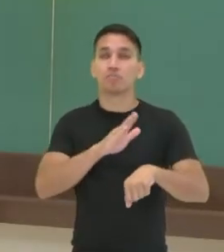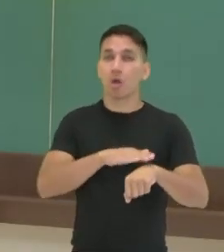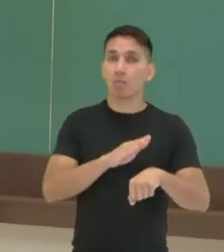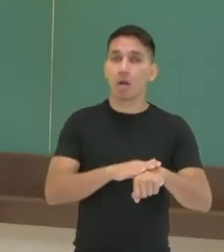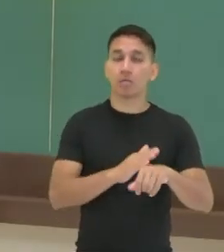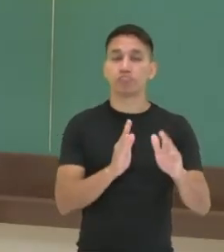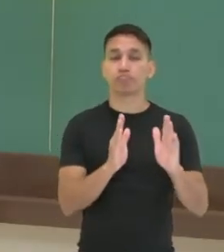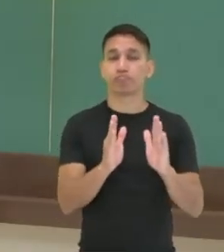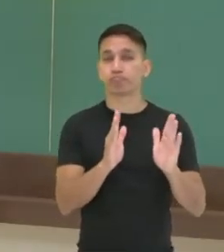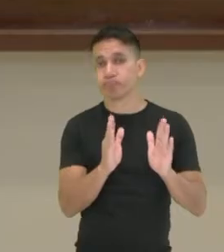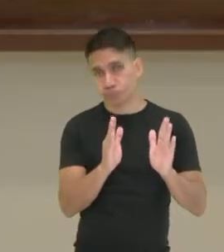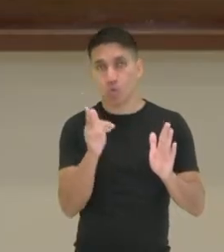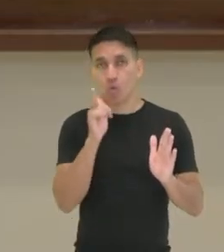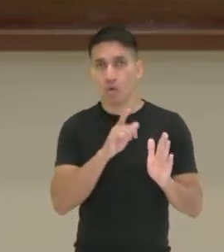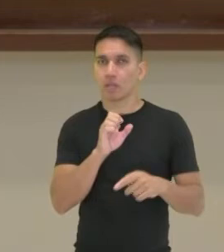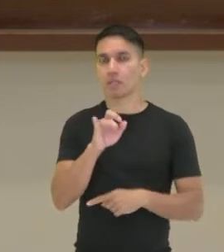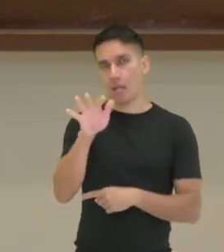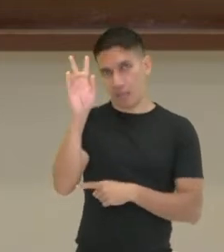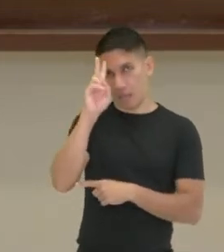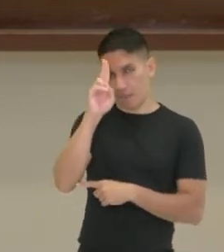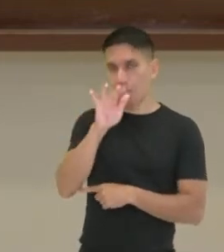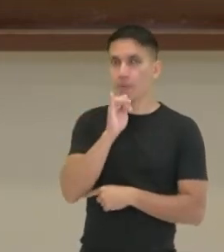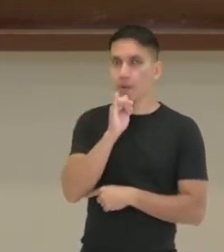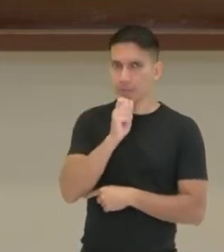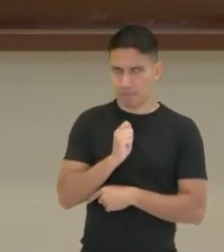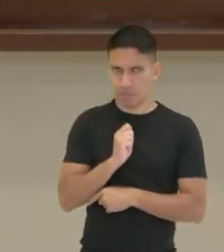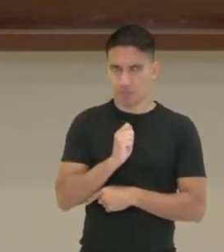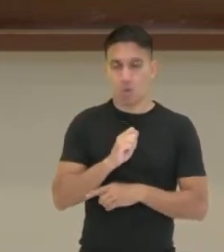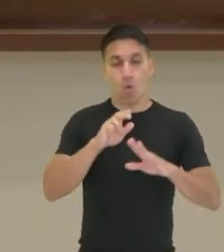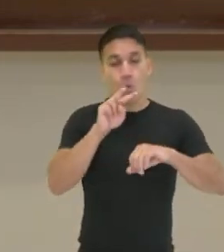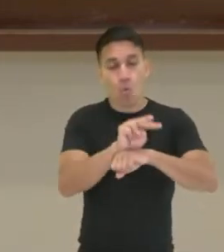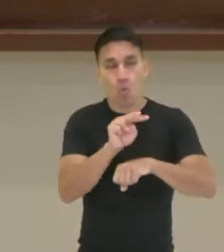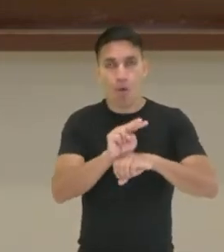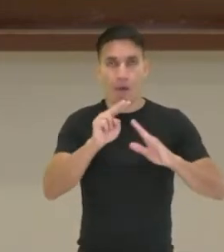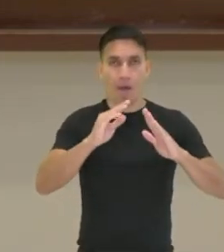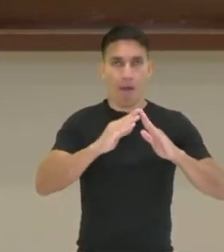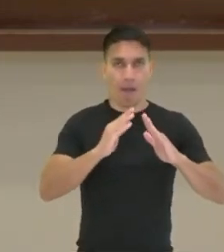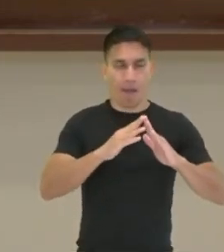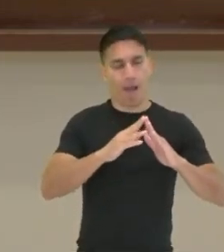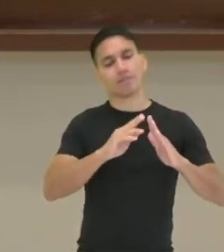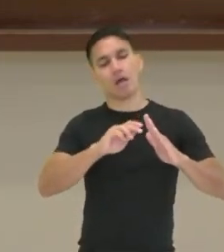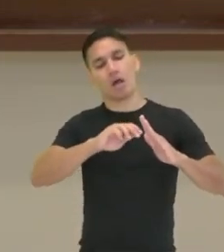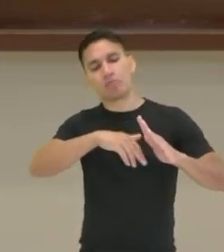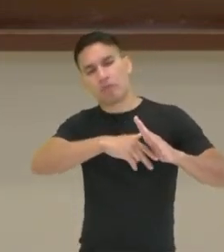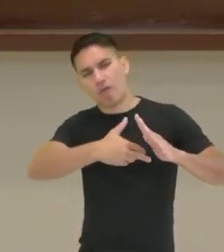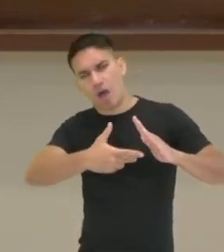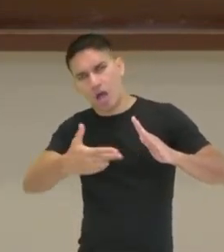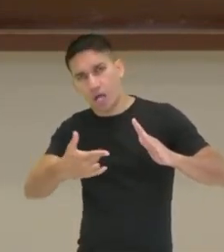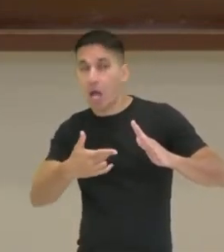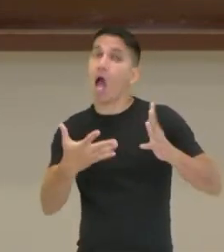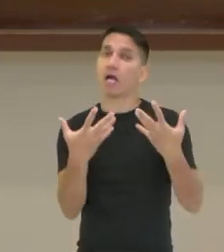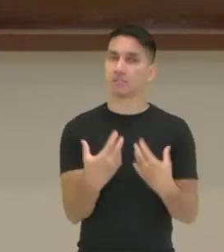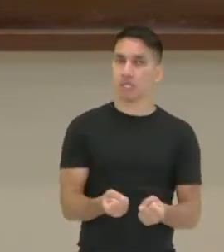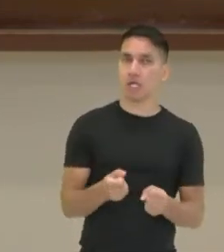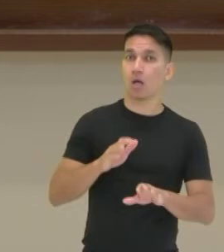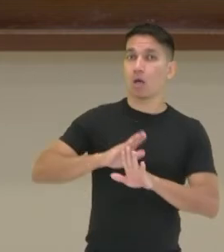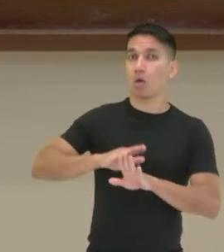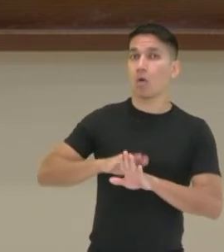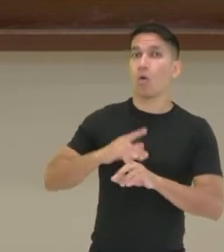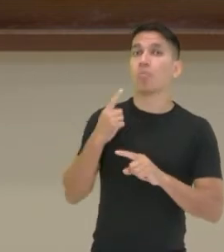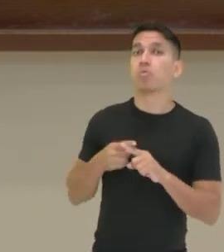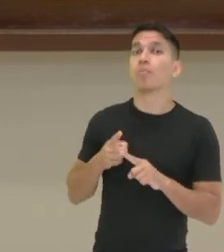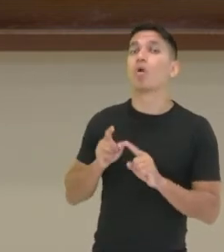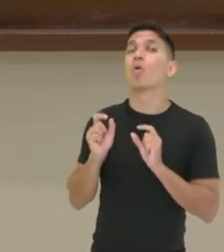que, por exemplo, o serviço doméstico ele é socialmente aceito e é propagada a ideia de que é